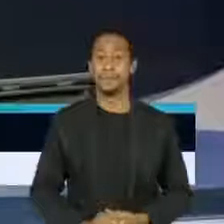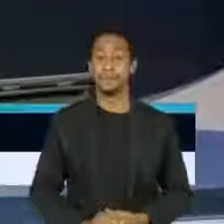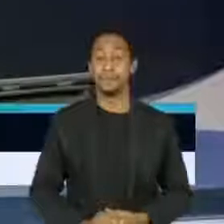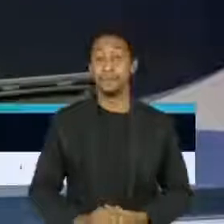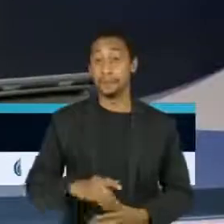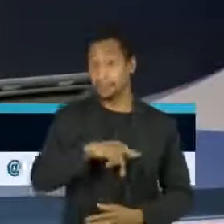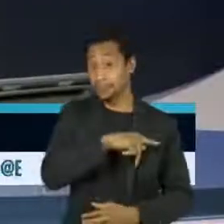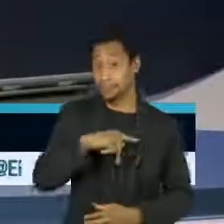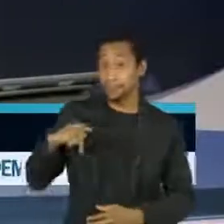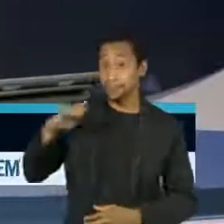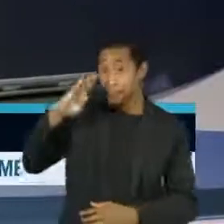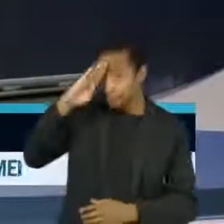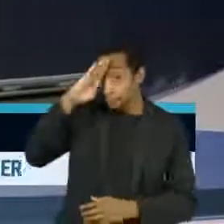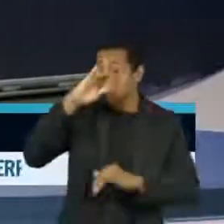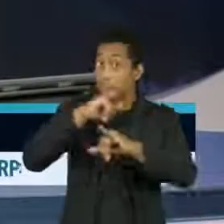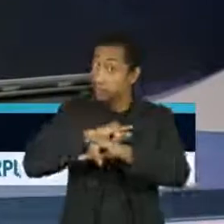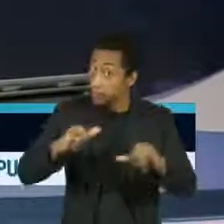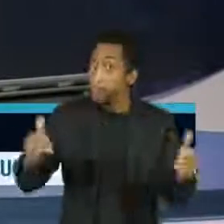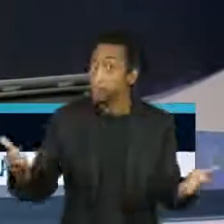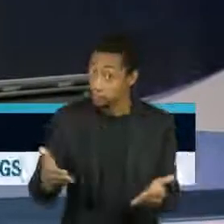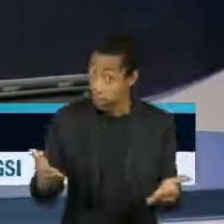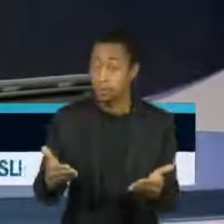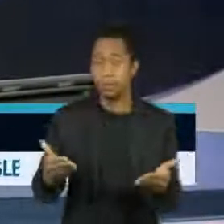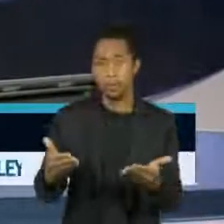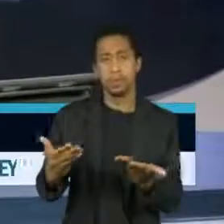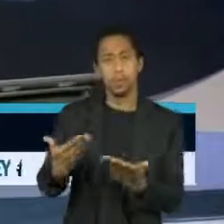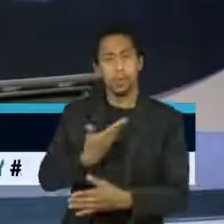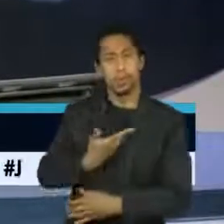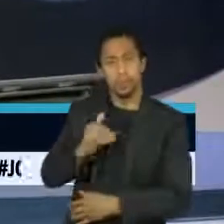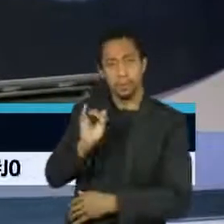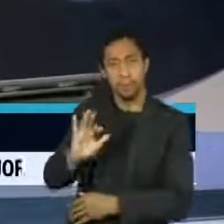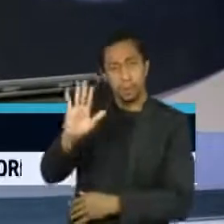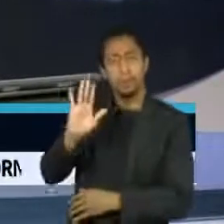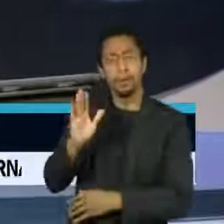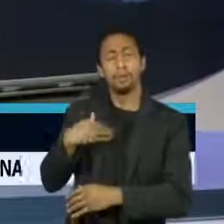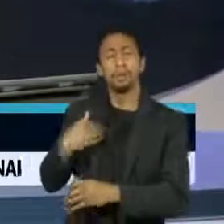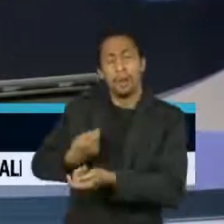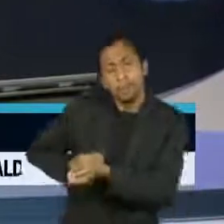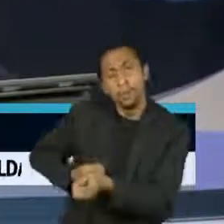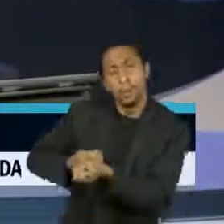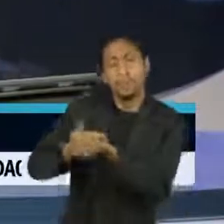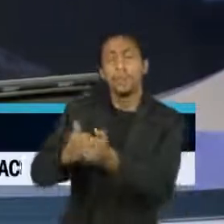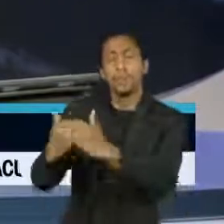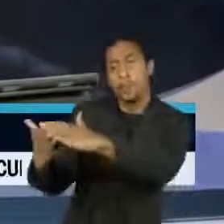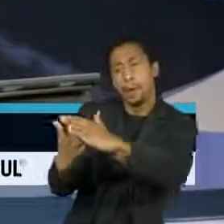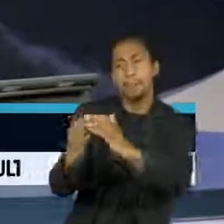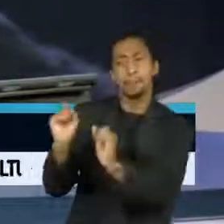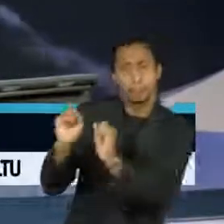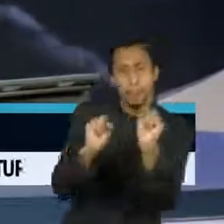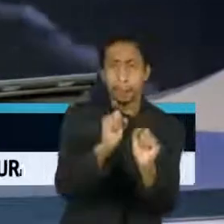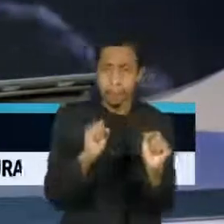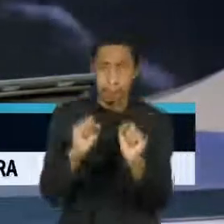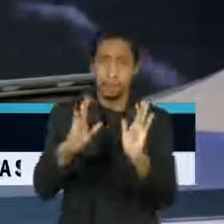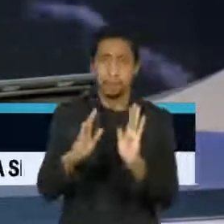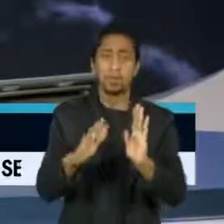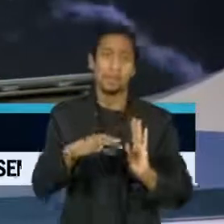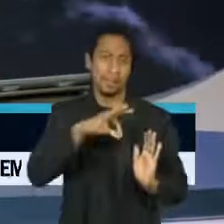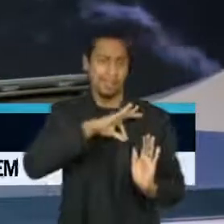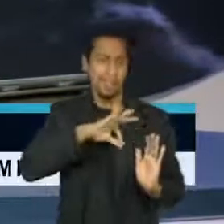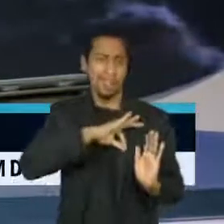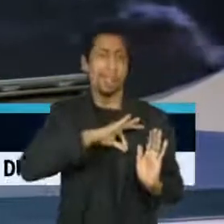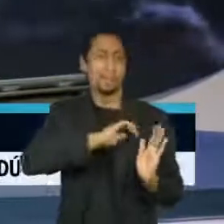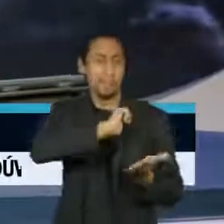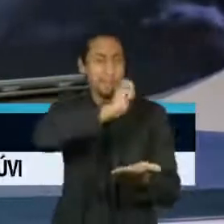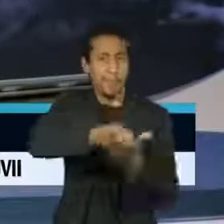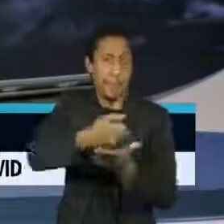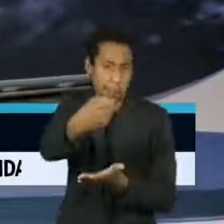O presidente Jair Bolsonaro afirmou hoje que o governo vai desonerar a folha de pagamentos por mais 2 anos dos 17 setores que mais empregam